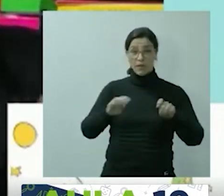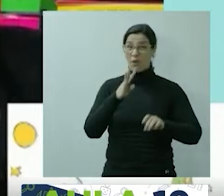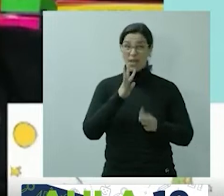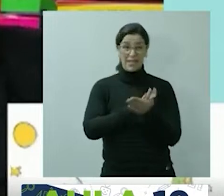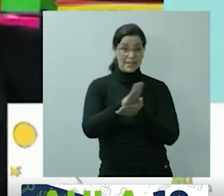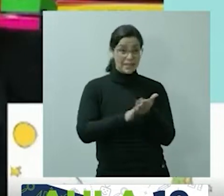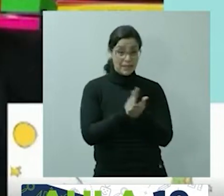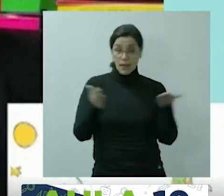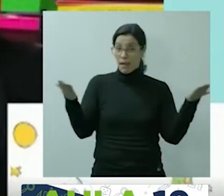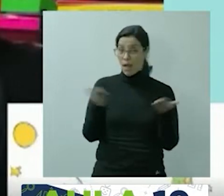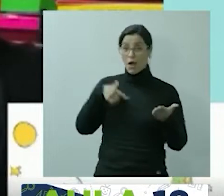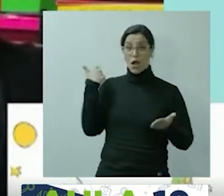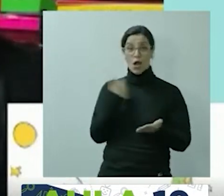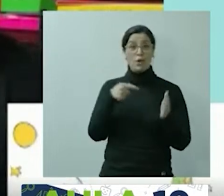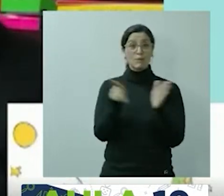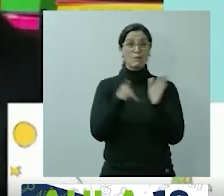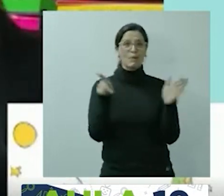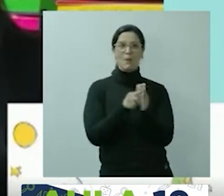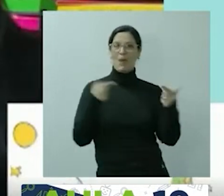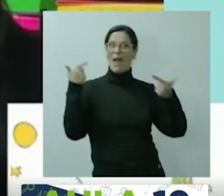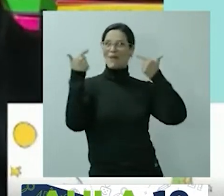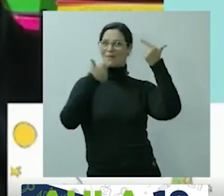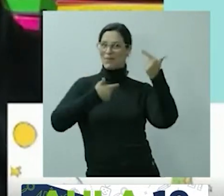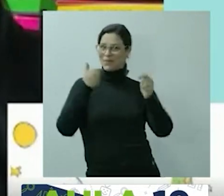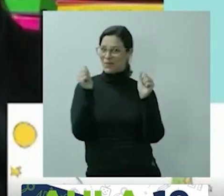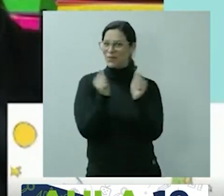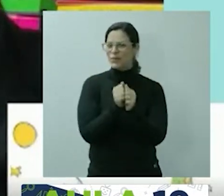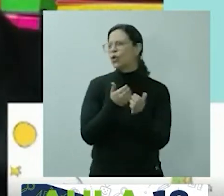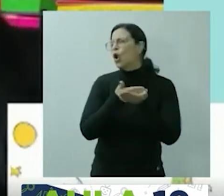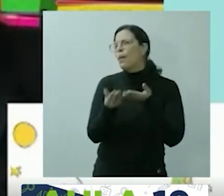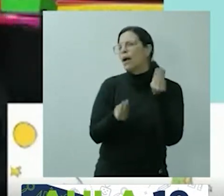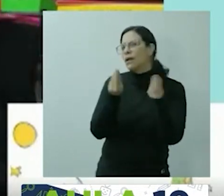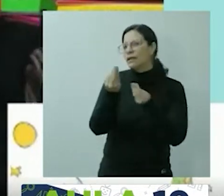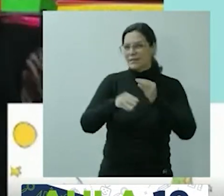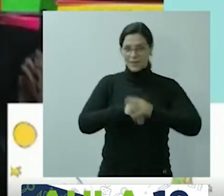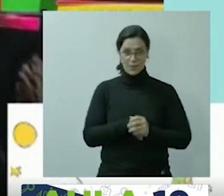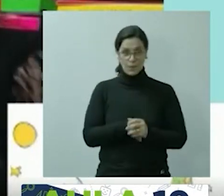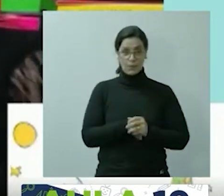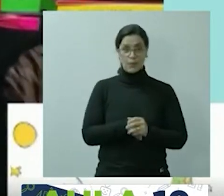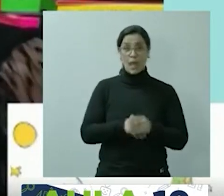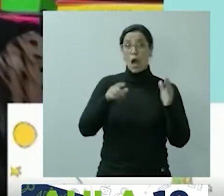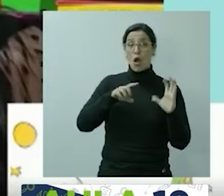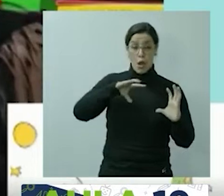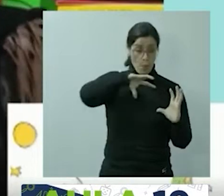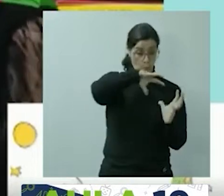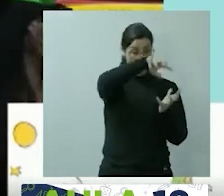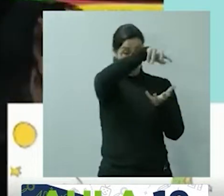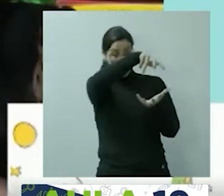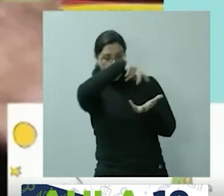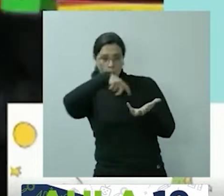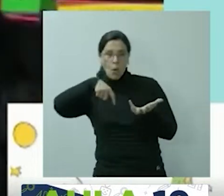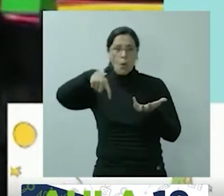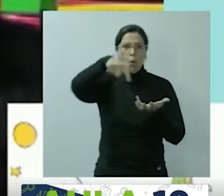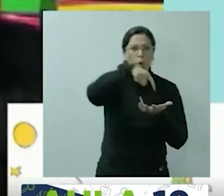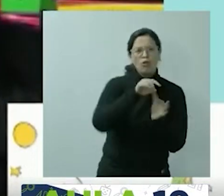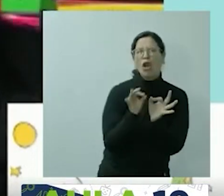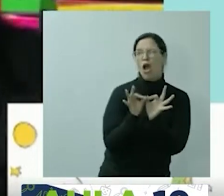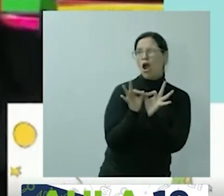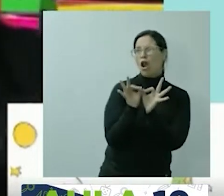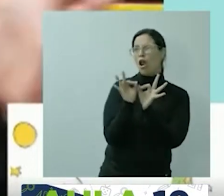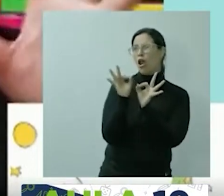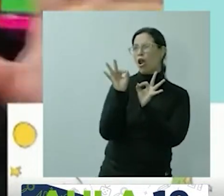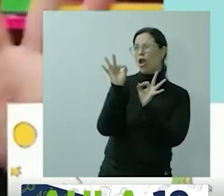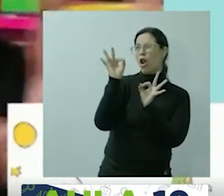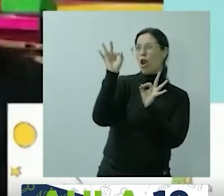vamos agora nos aventurar. E ela começa assim. Em um planeta muito